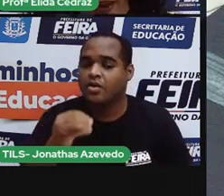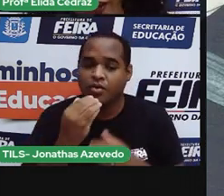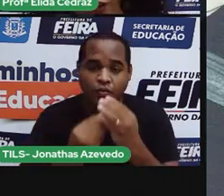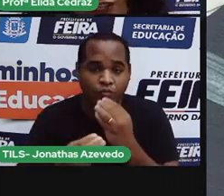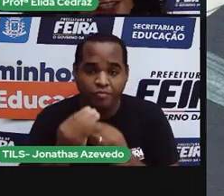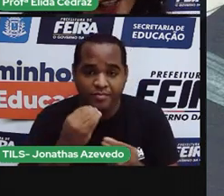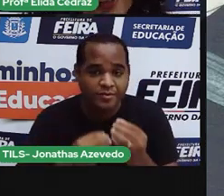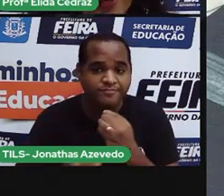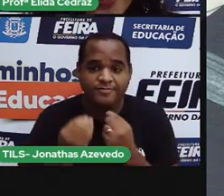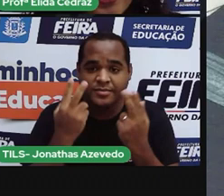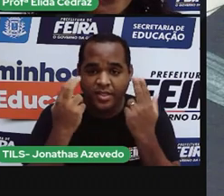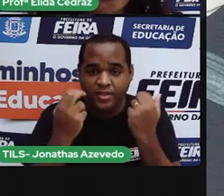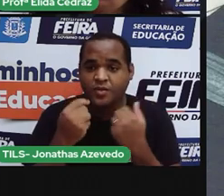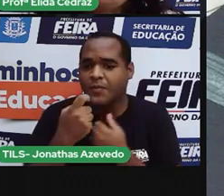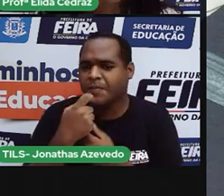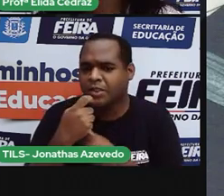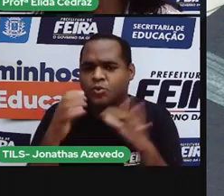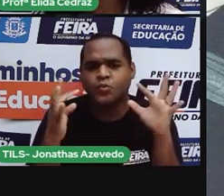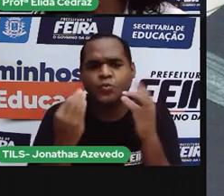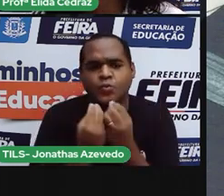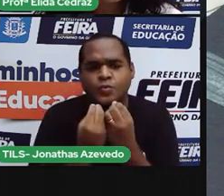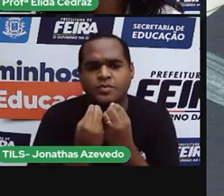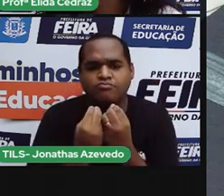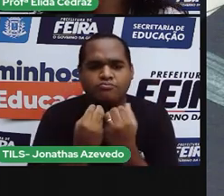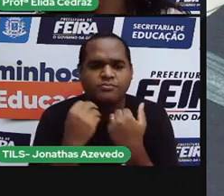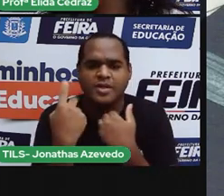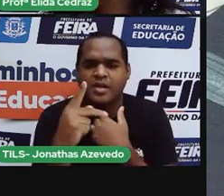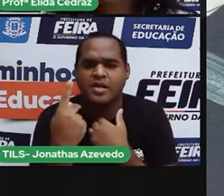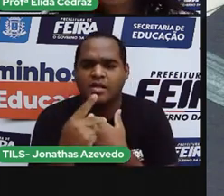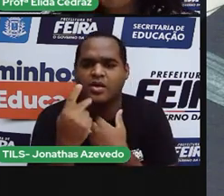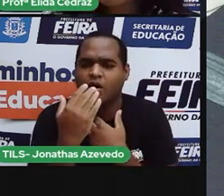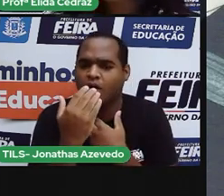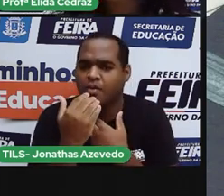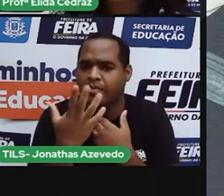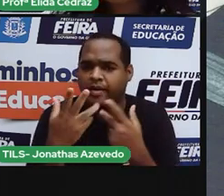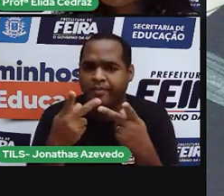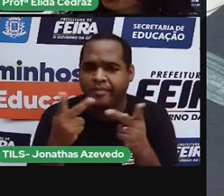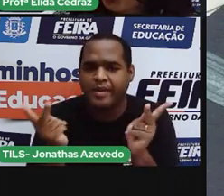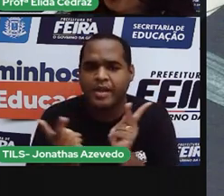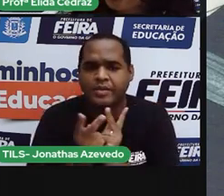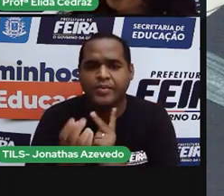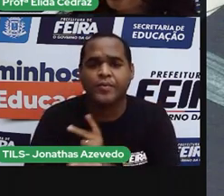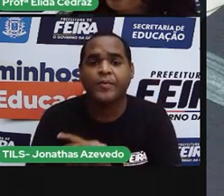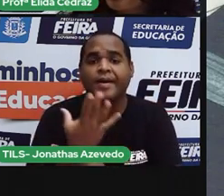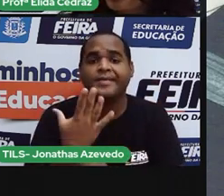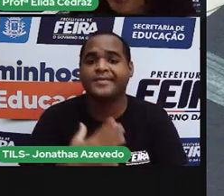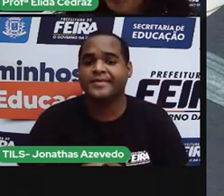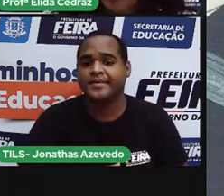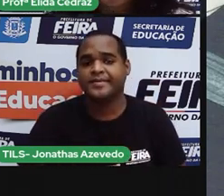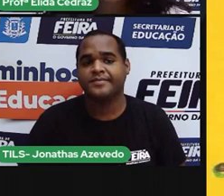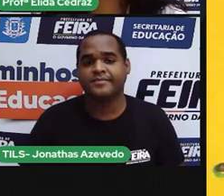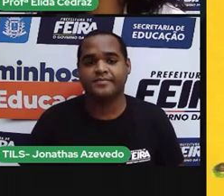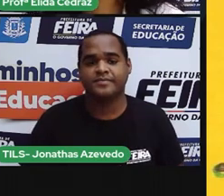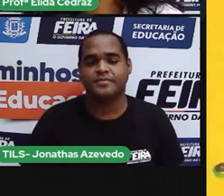o peixe inteirinho. Você sabe quanto sobrou em seu pratinho?